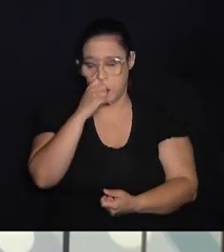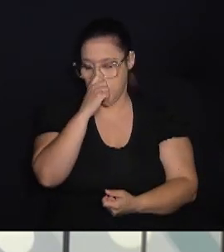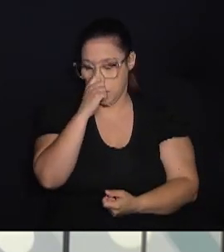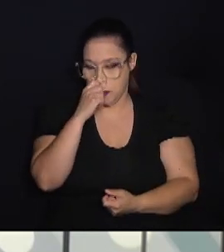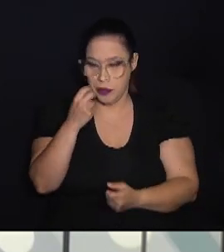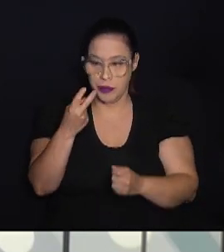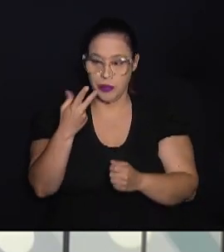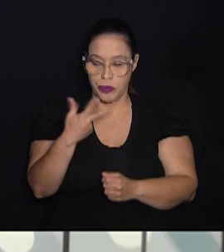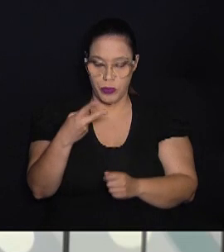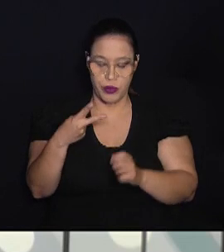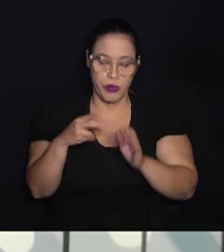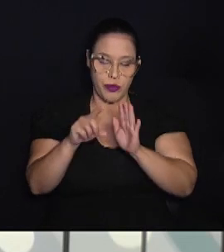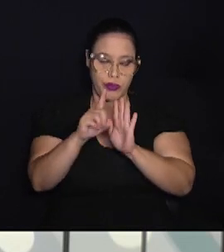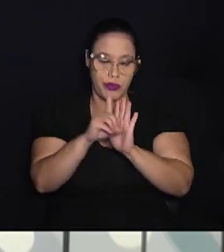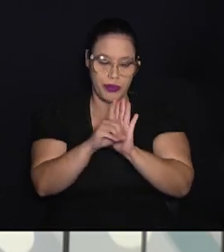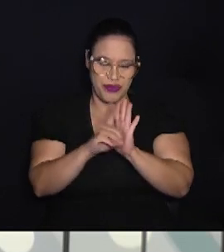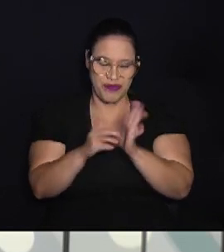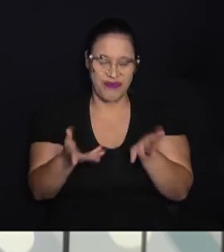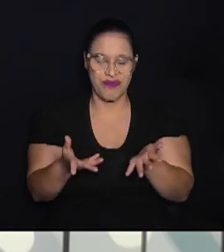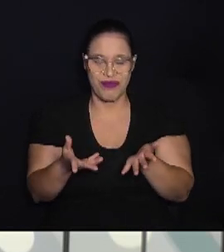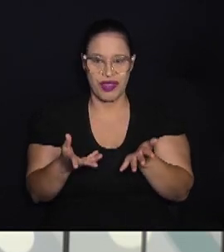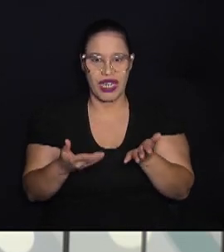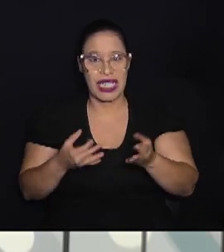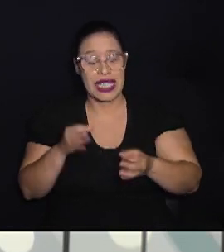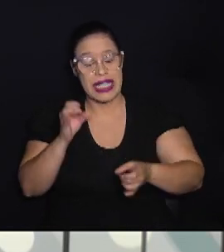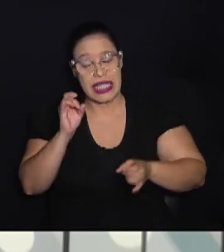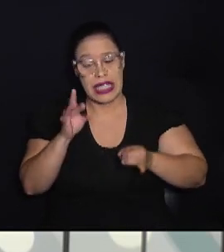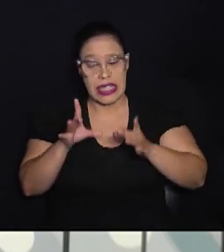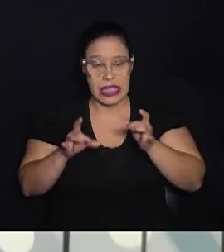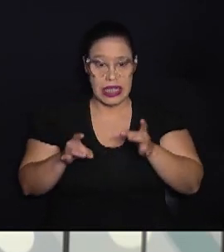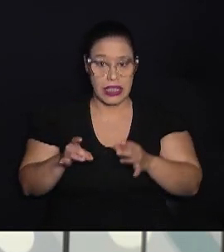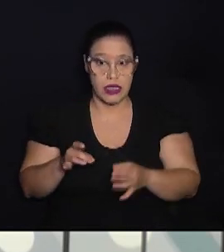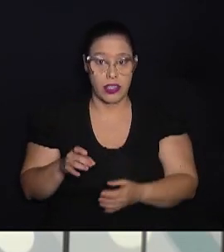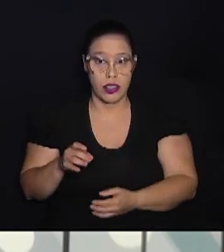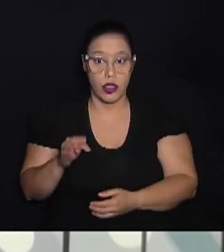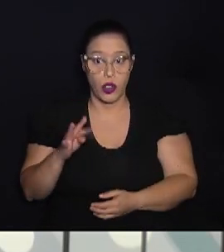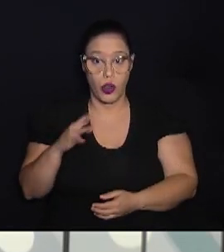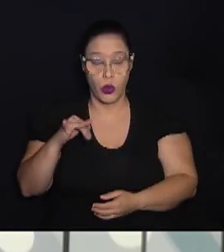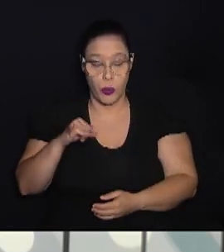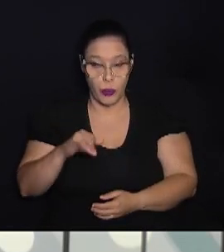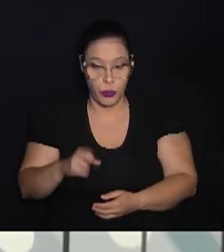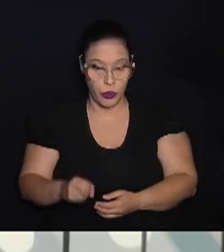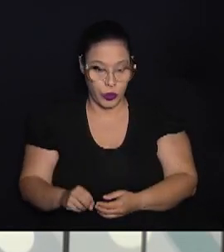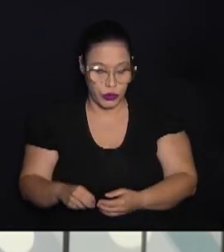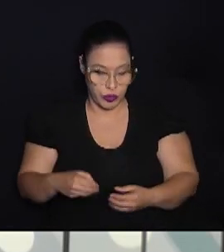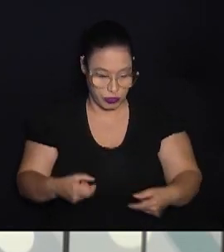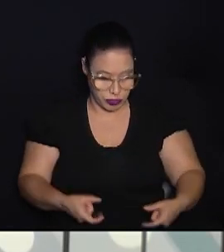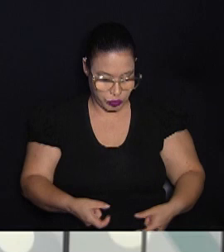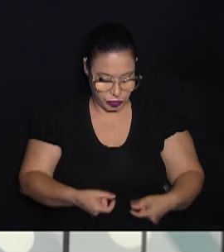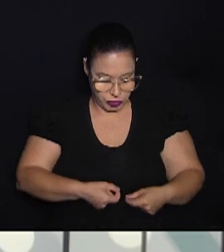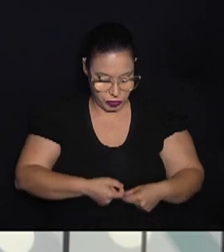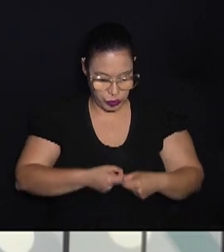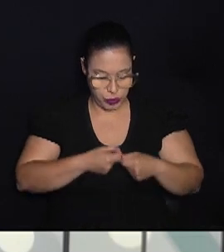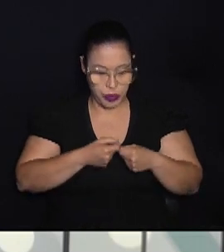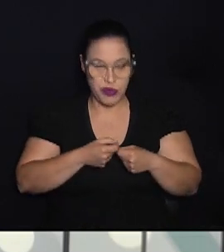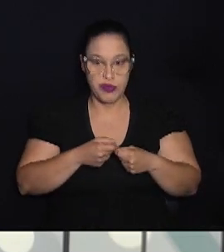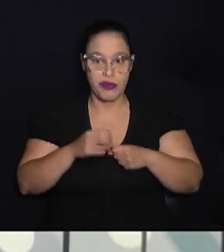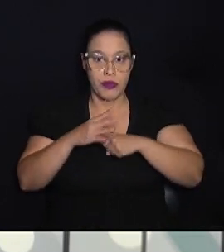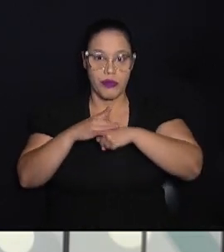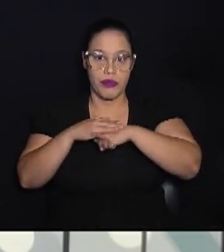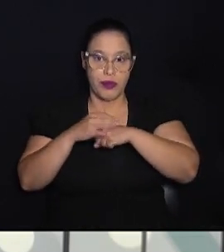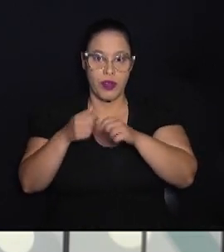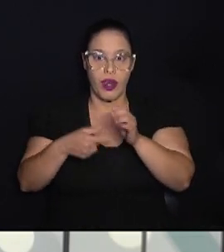2 décadas, considerando apenas os tumores ginecológicos. A doença fica